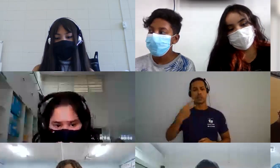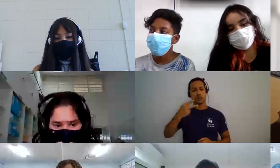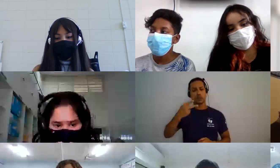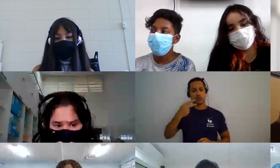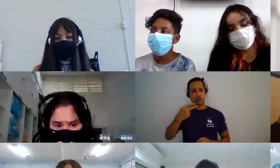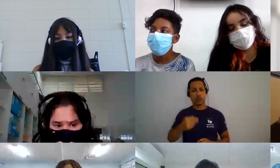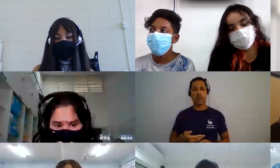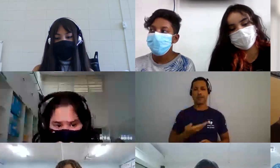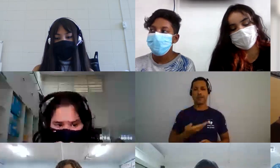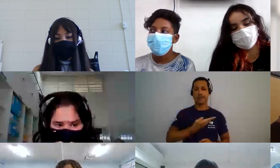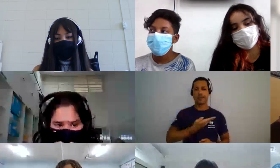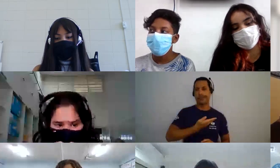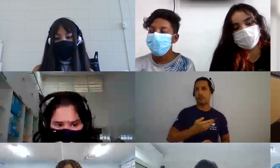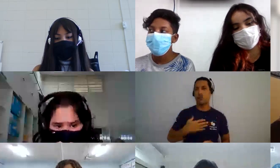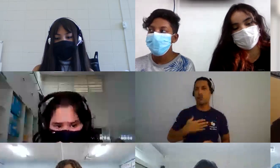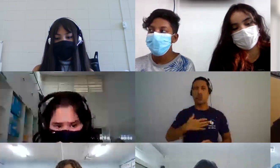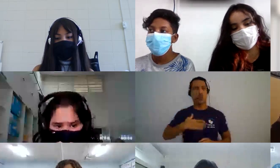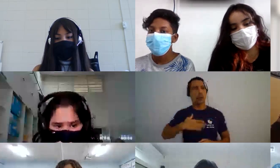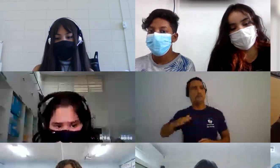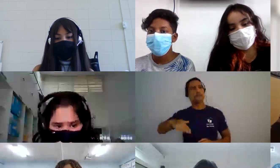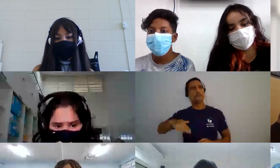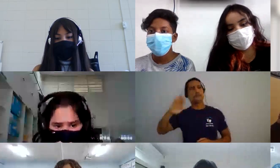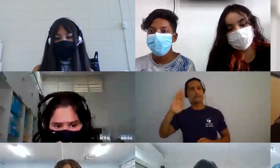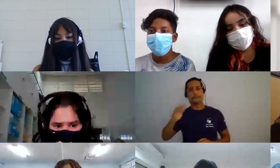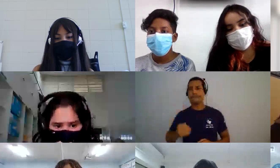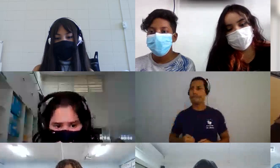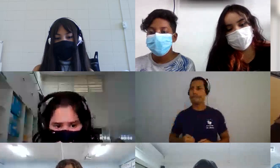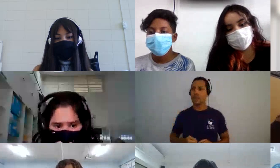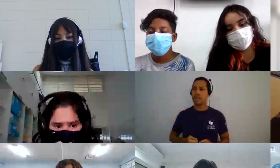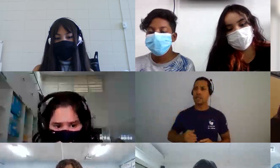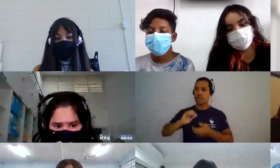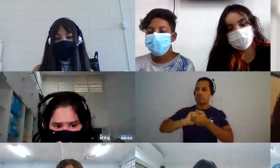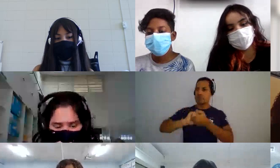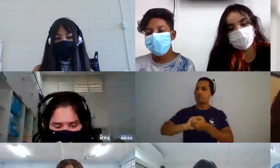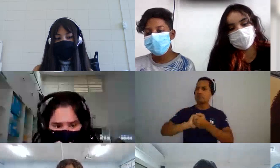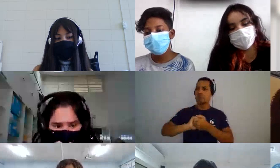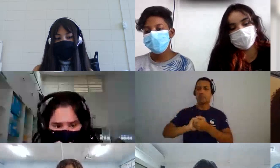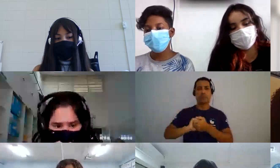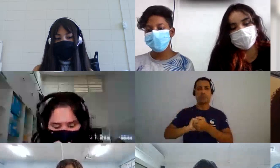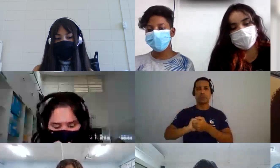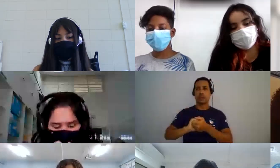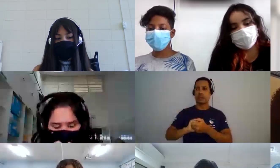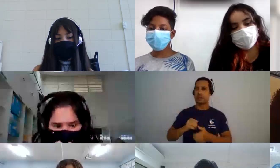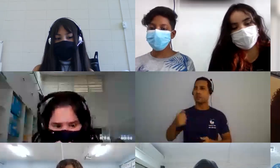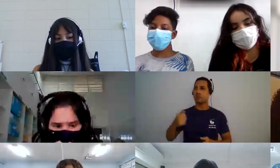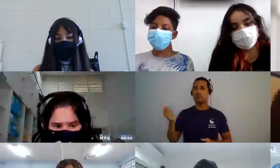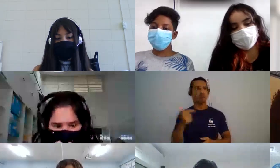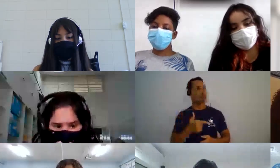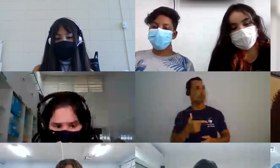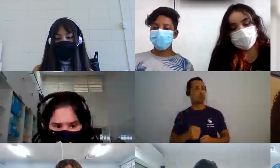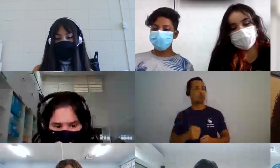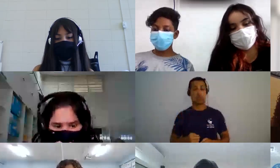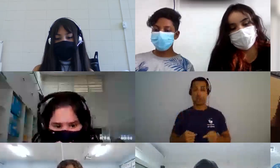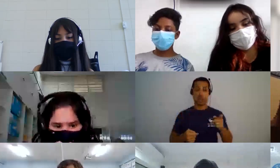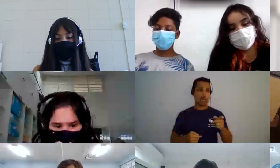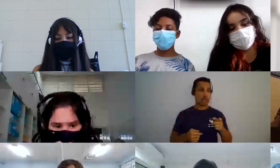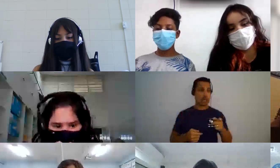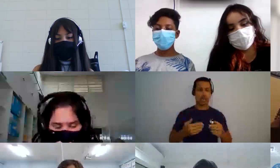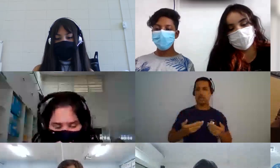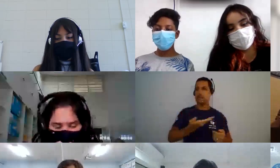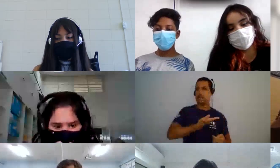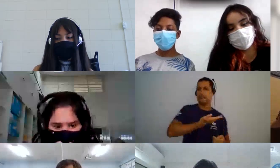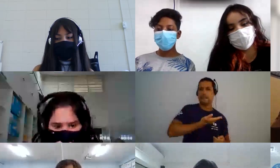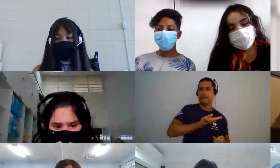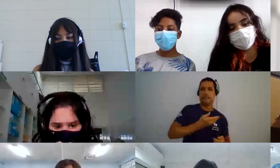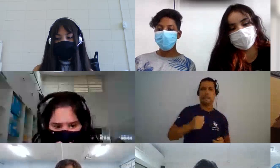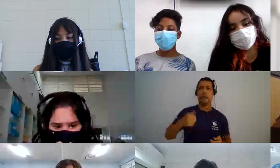mais. Dessa amiga eu gosto mais. Ela é mais parceira minha do que os outros. Ele é mais parceiro meu que os outros. Então